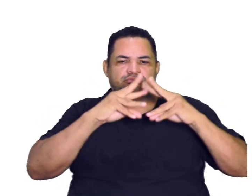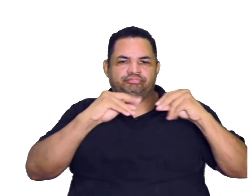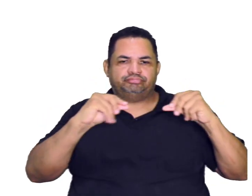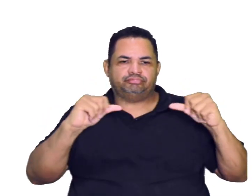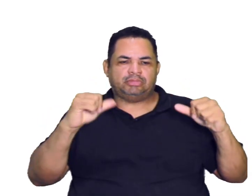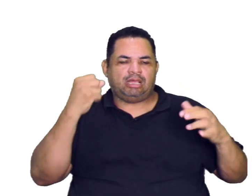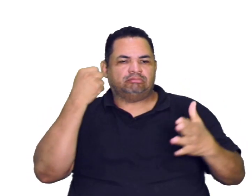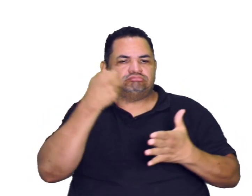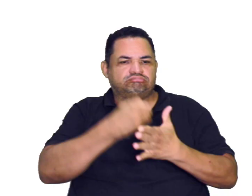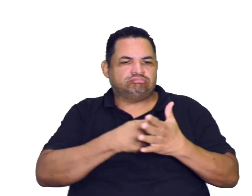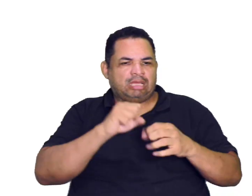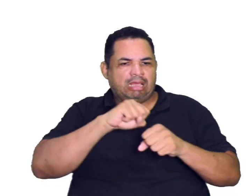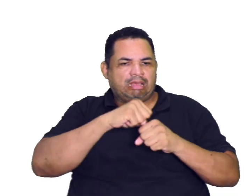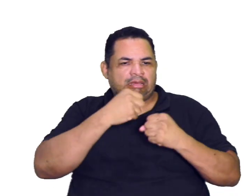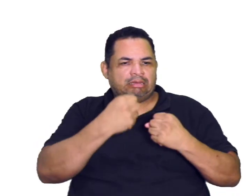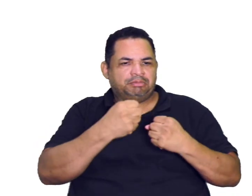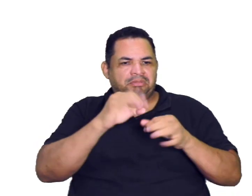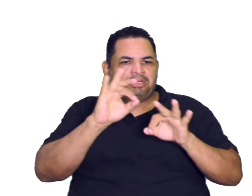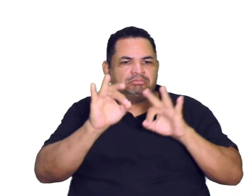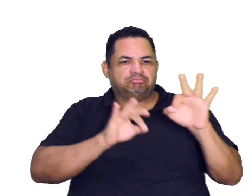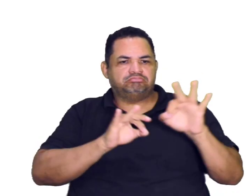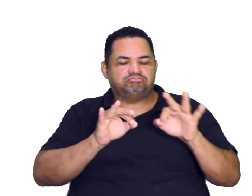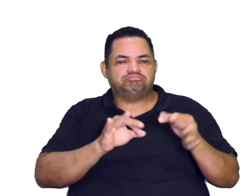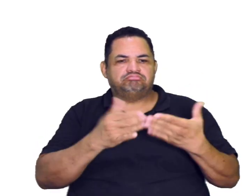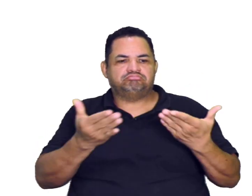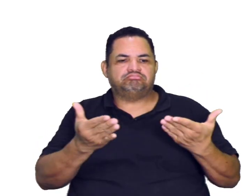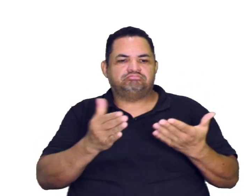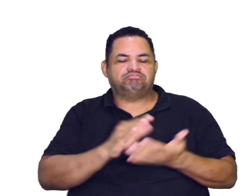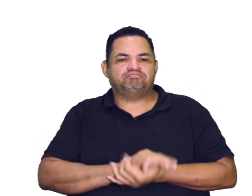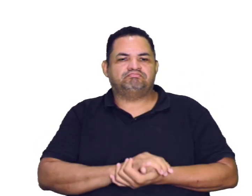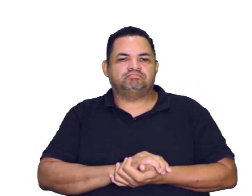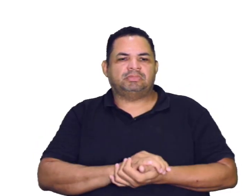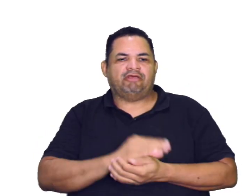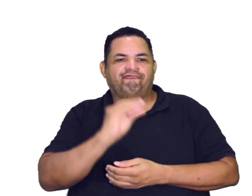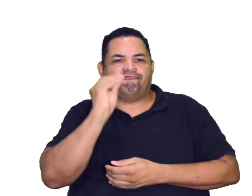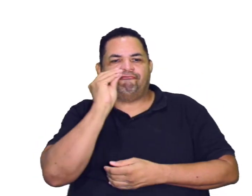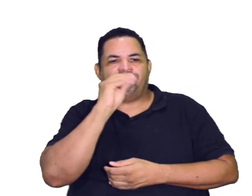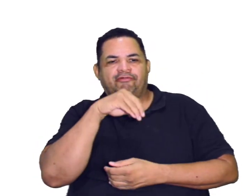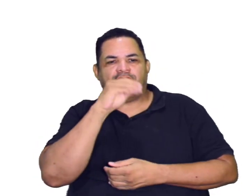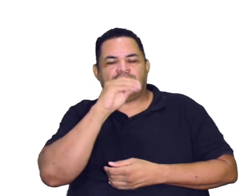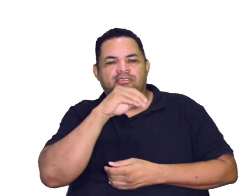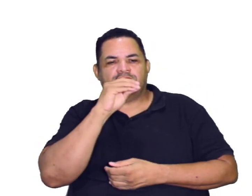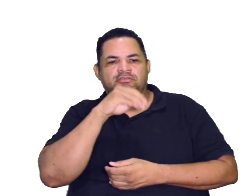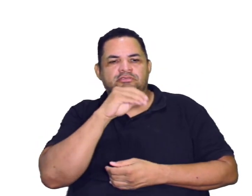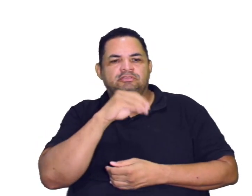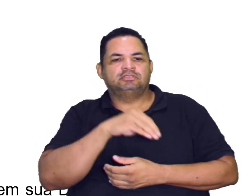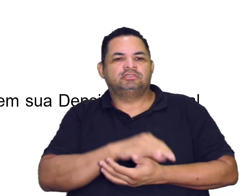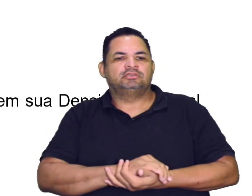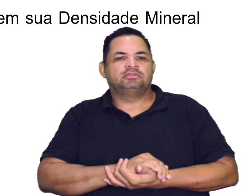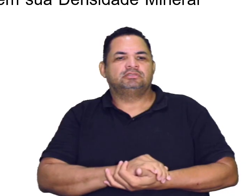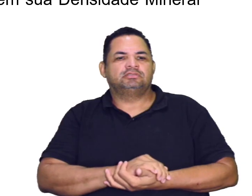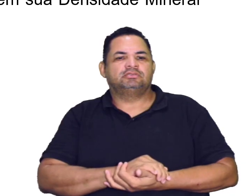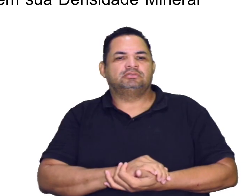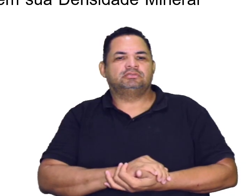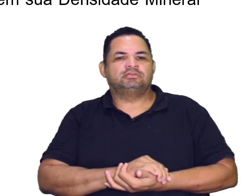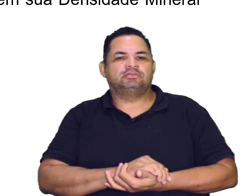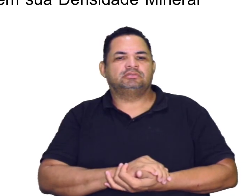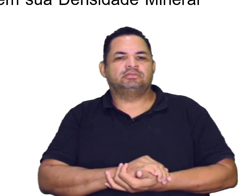né? Algum impacto, alguma fragilidade aí nesse osso, essa fragmentação desse osso.